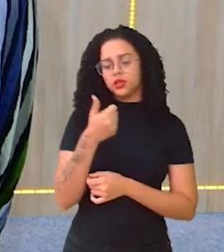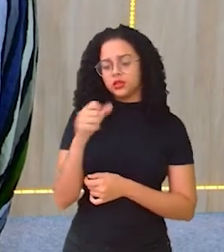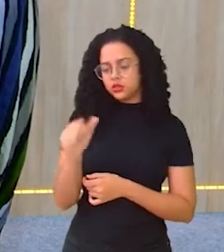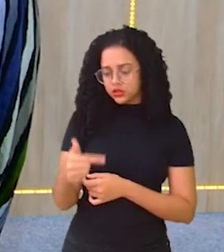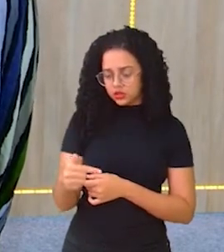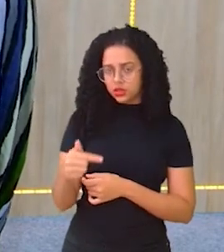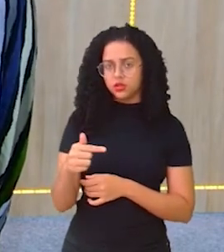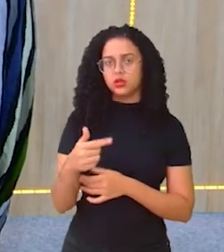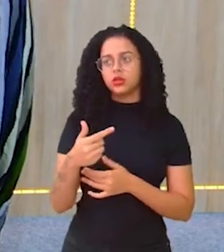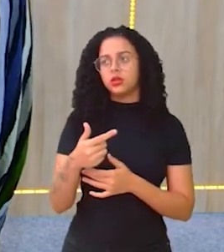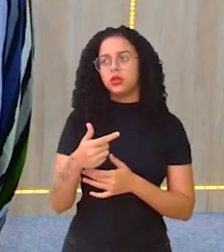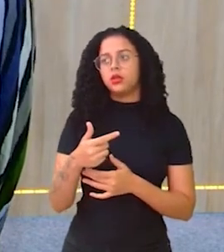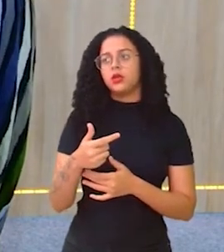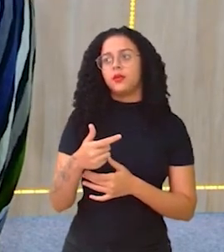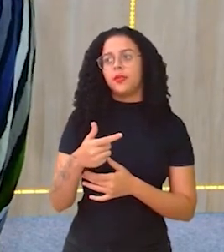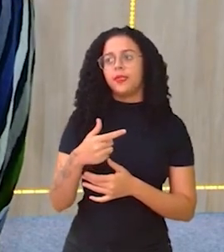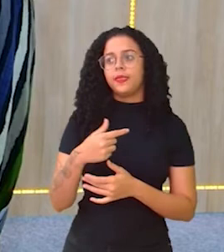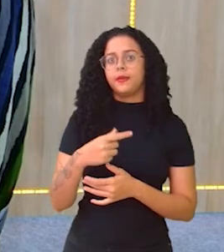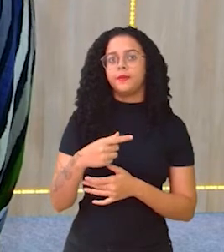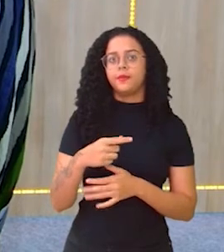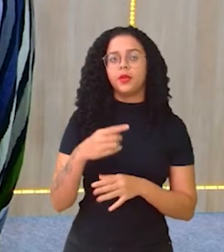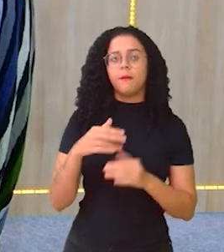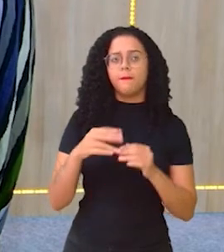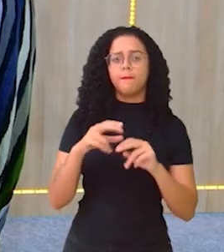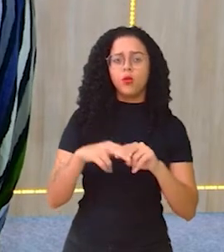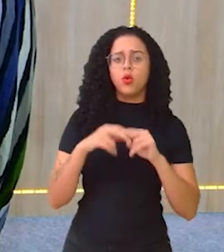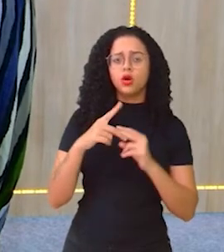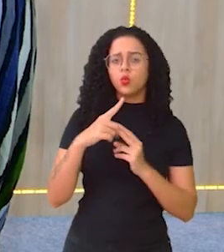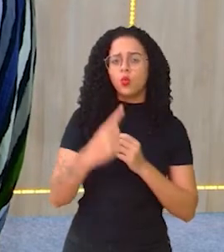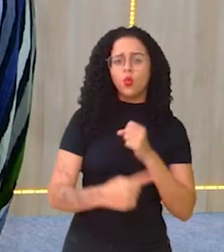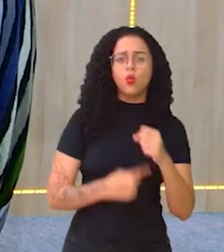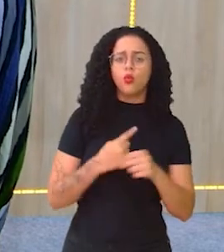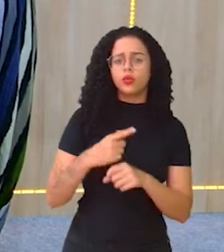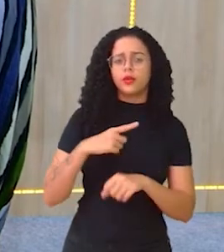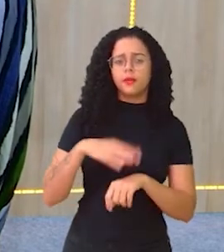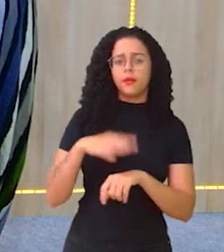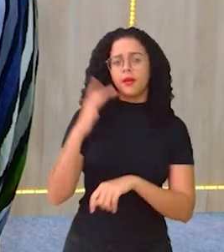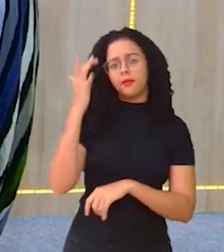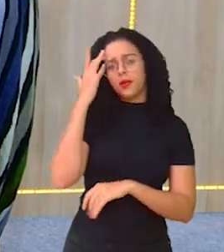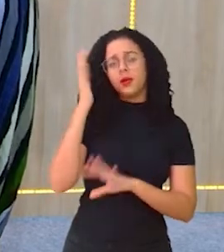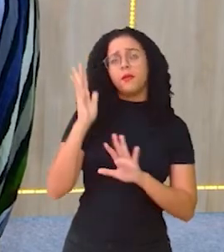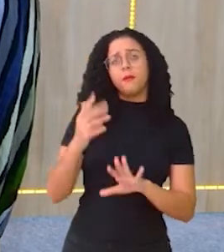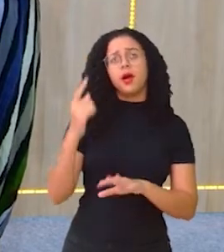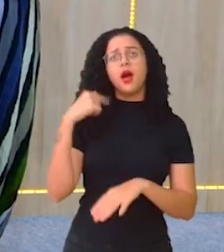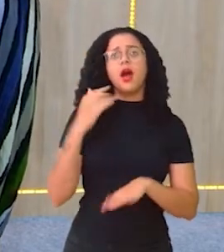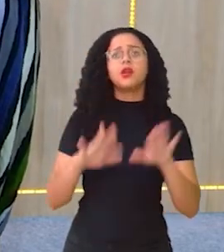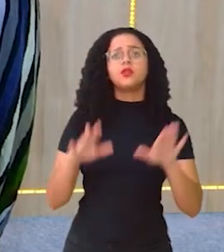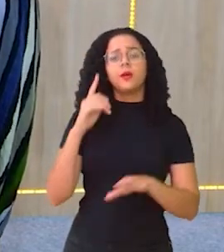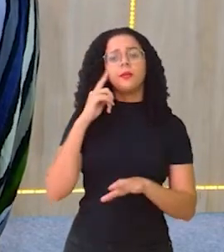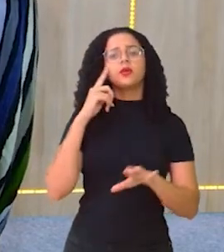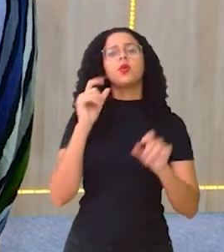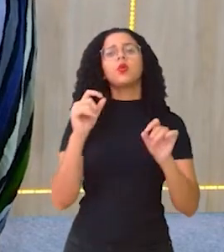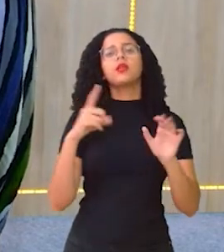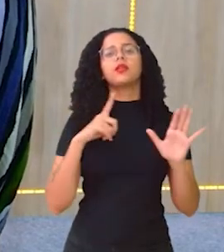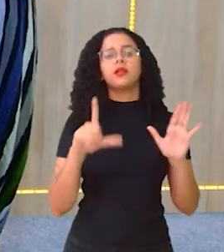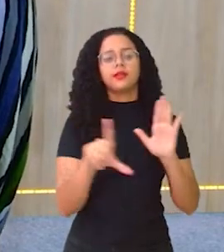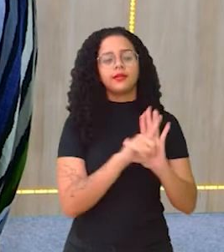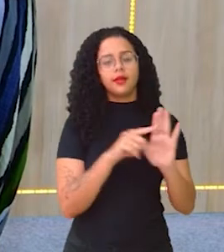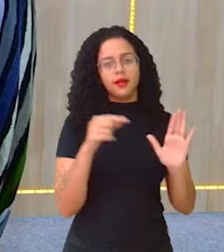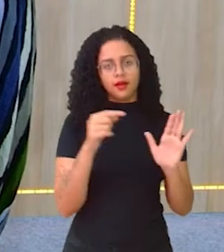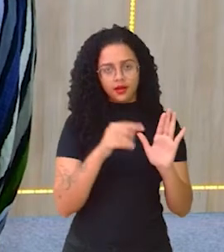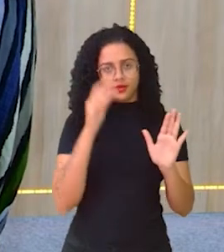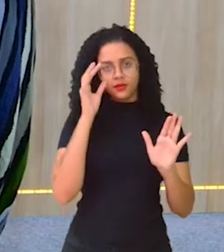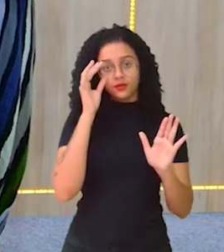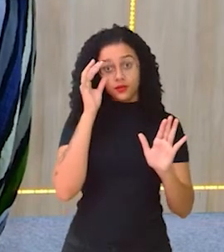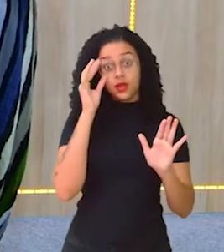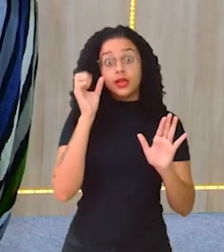18 anos, por causa de um ano, eu vou ser mais maduro? Às vezes não. Mas a gente pensando no que as nossas leis dizem, e se as